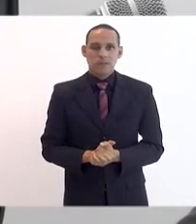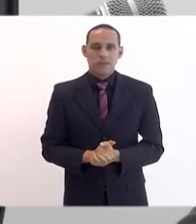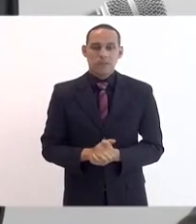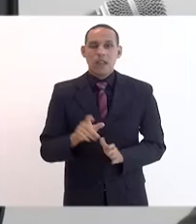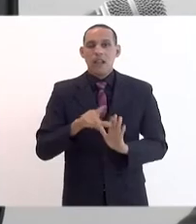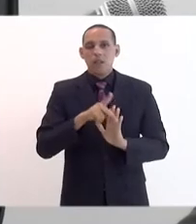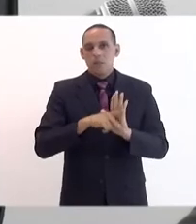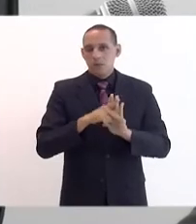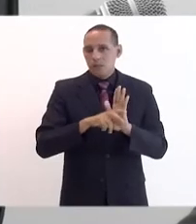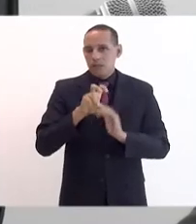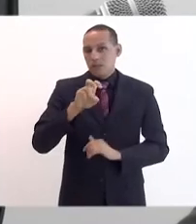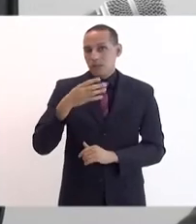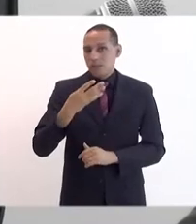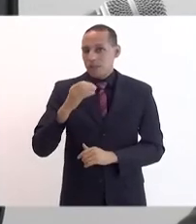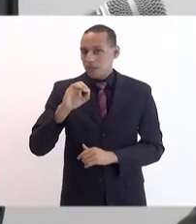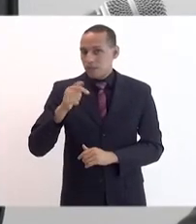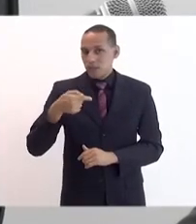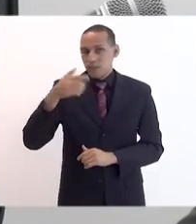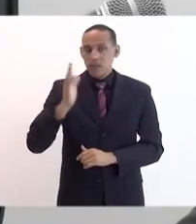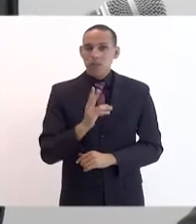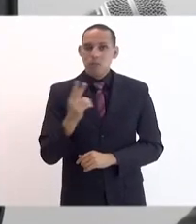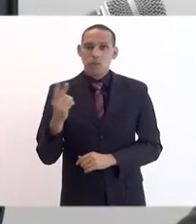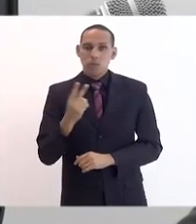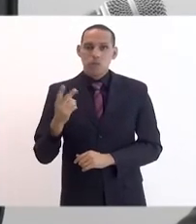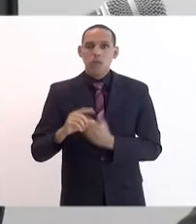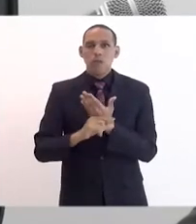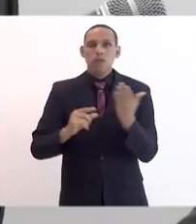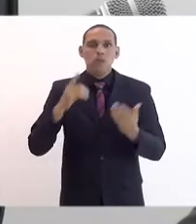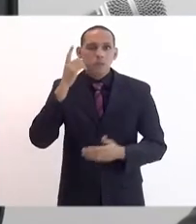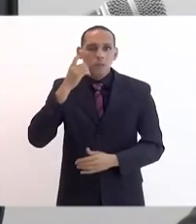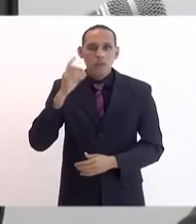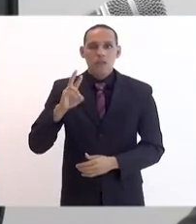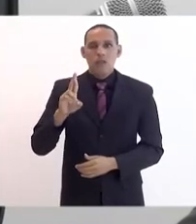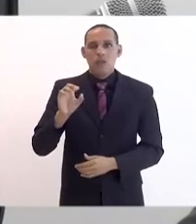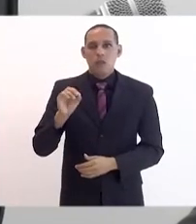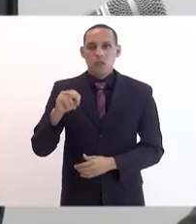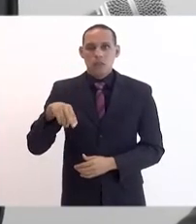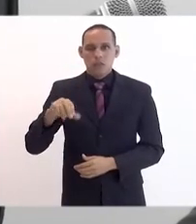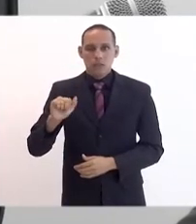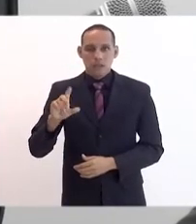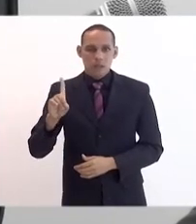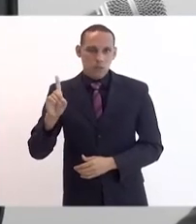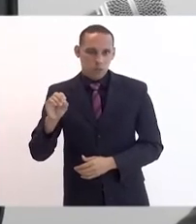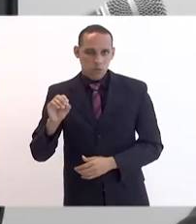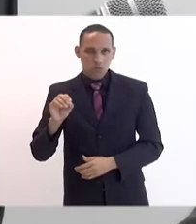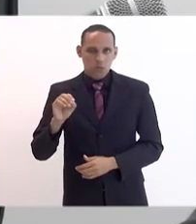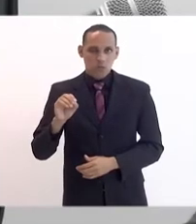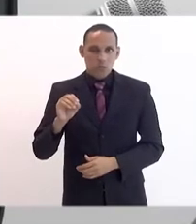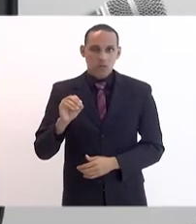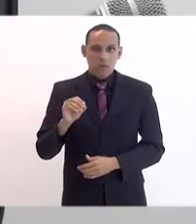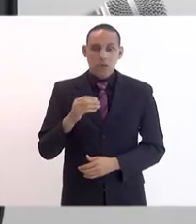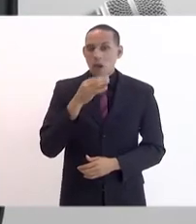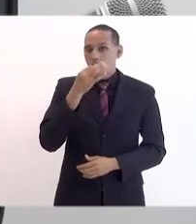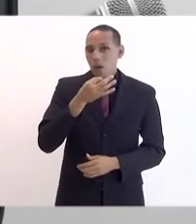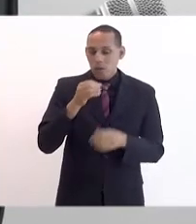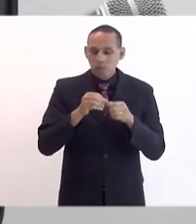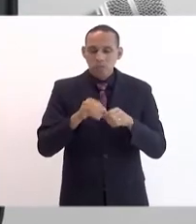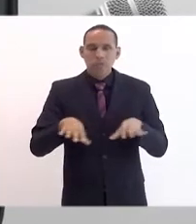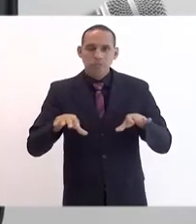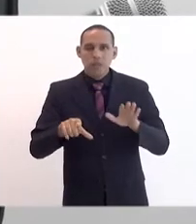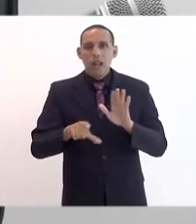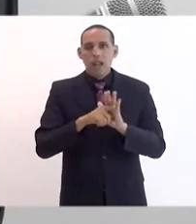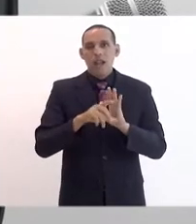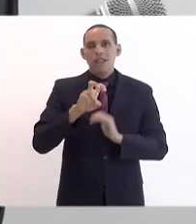Projeto de lei 5407-2022, autoria do deputado Ronaldo Anchieta. Parecer é pela prejudicabilidade pela